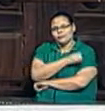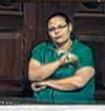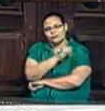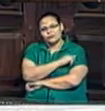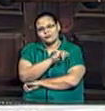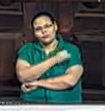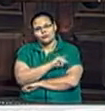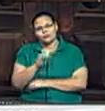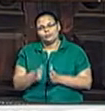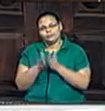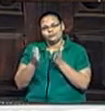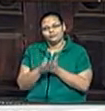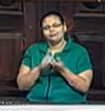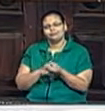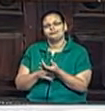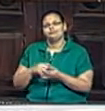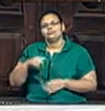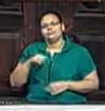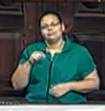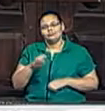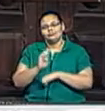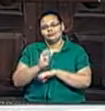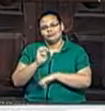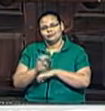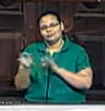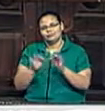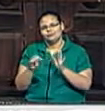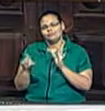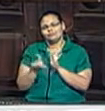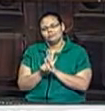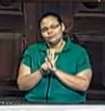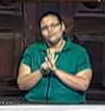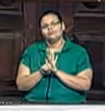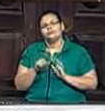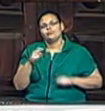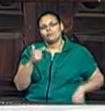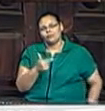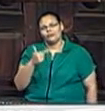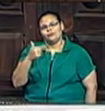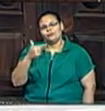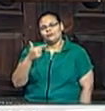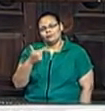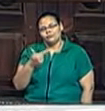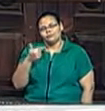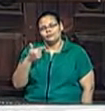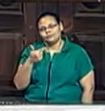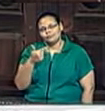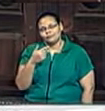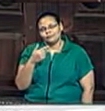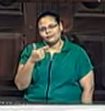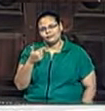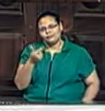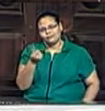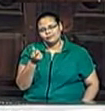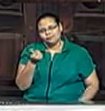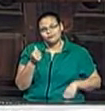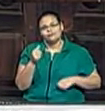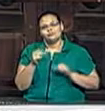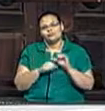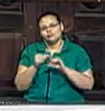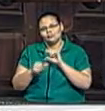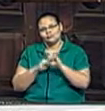pobreza extrema do nosso Estado. E o projeto de lei 2245/2016, de autoria do Poder Executivo, que altera os